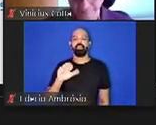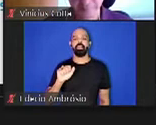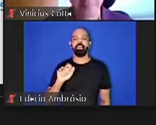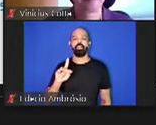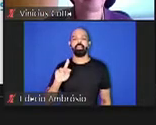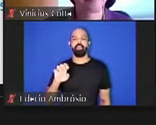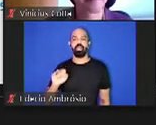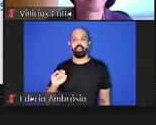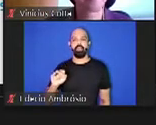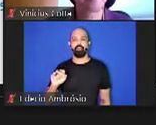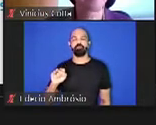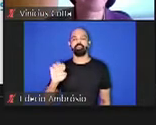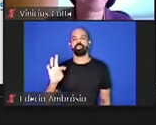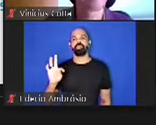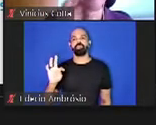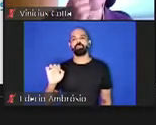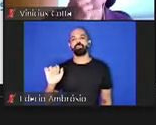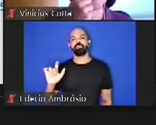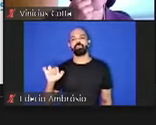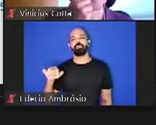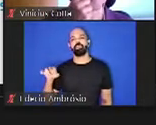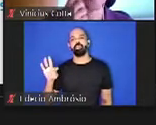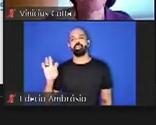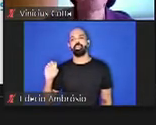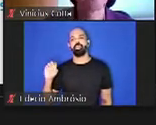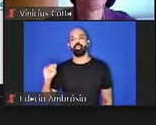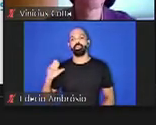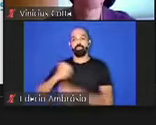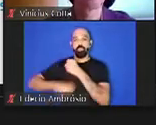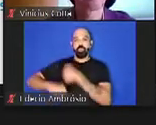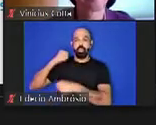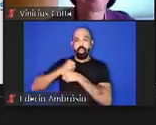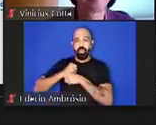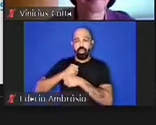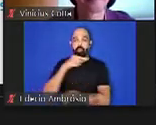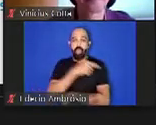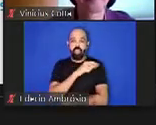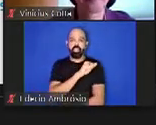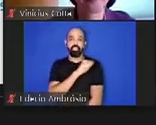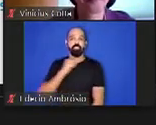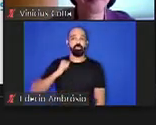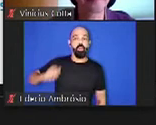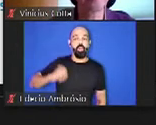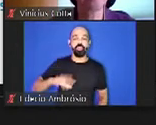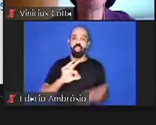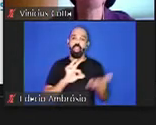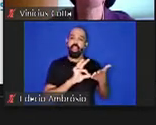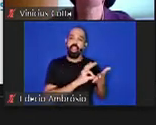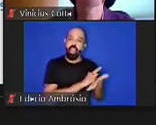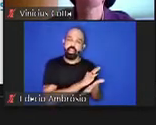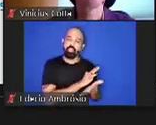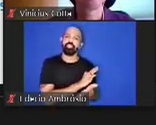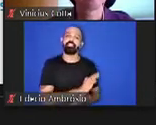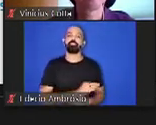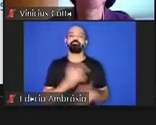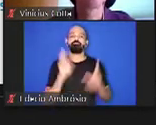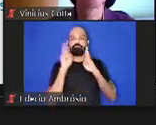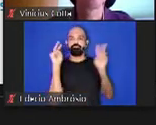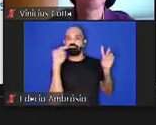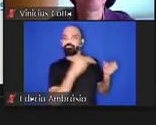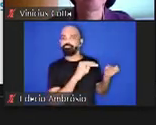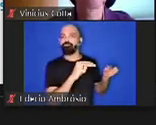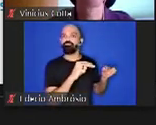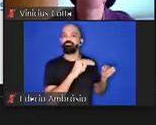no ano passado, para que ex-bolsistas se cadastrem e tenham visibilidade dos